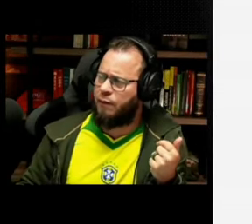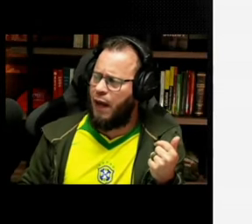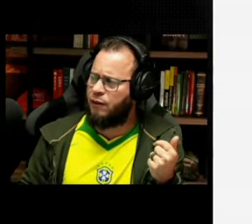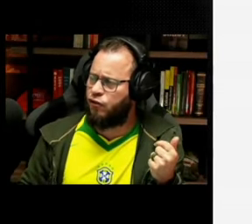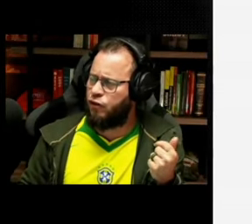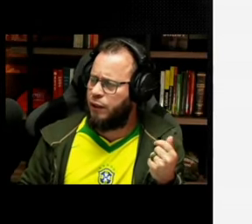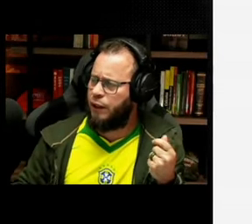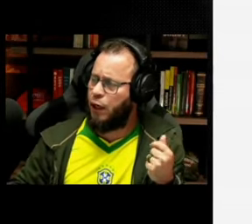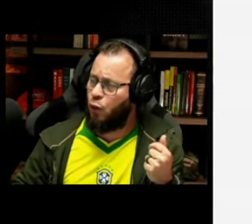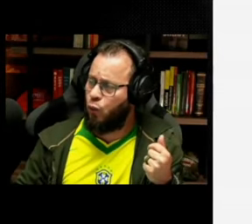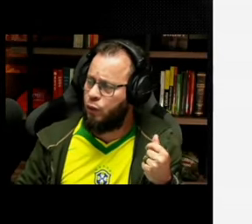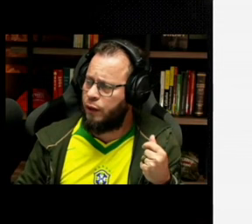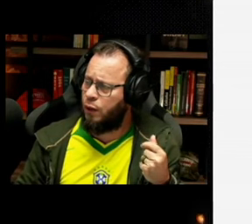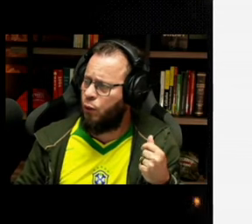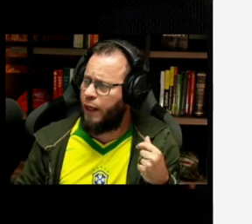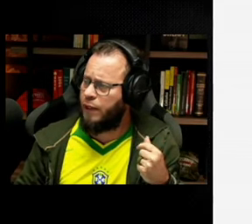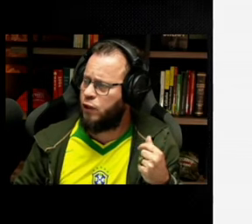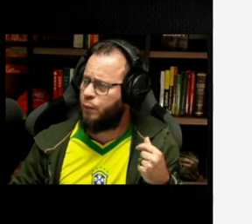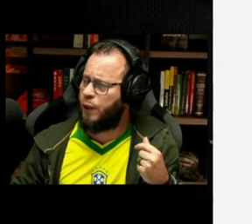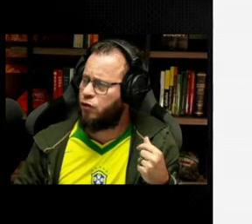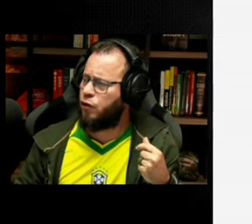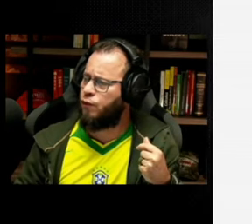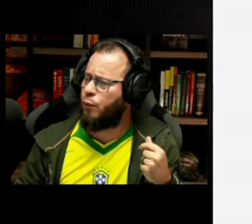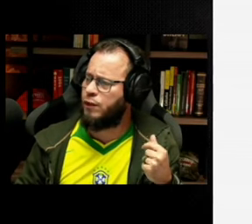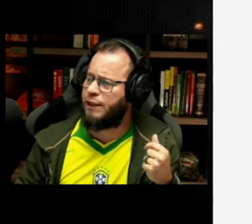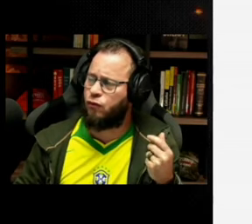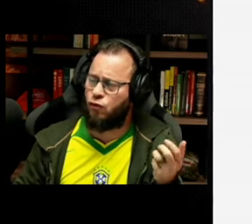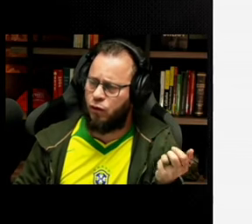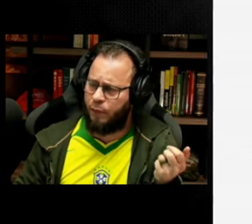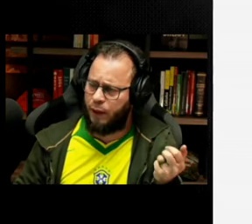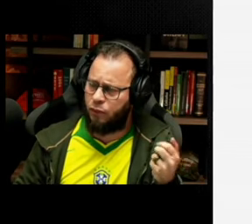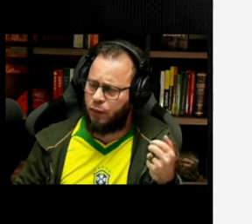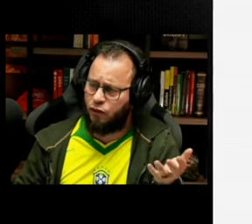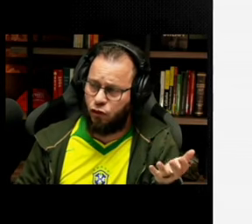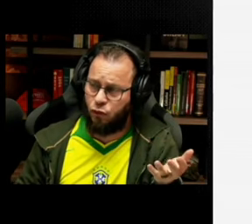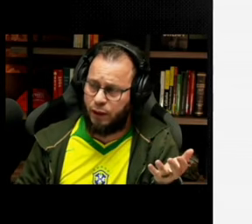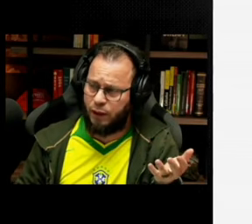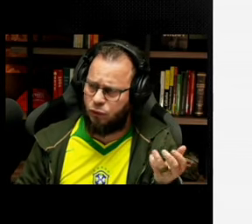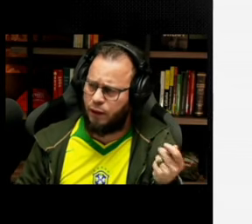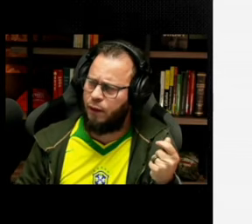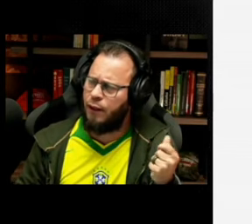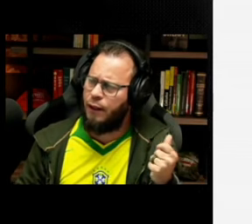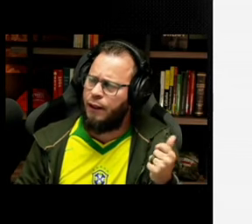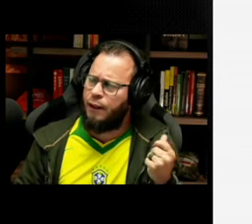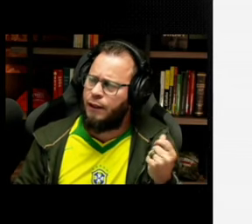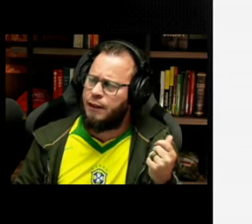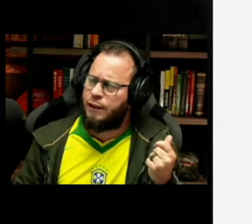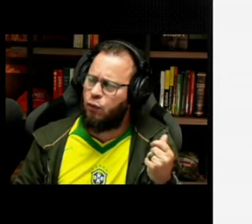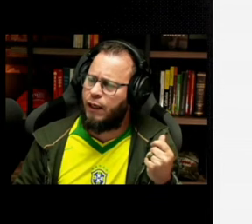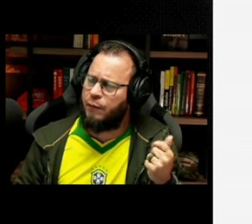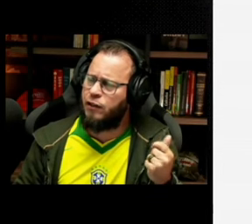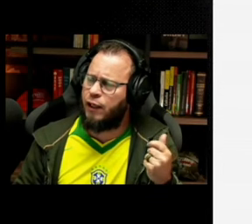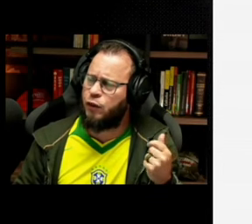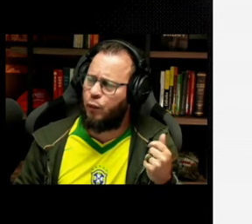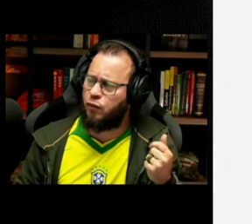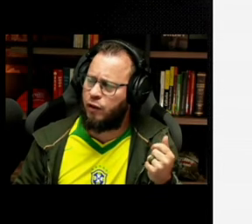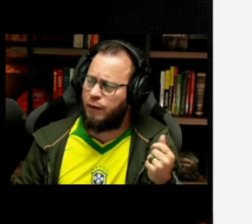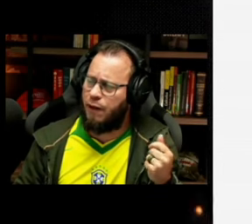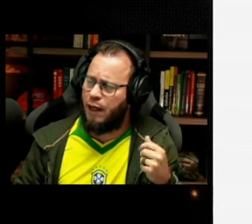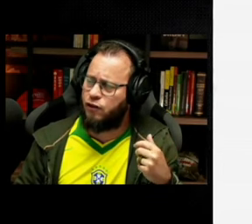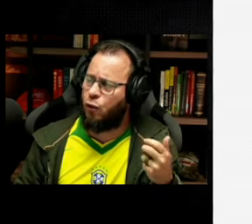responsabilidade e regula o respectivo processo de julgamento artigo 5to né são crimes de